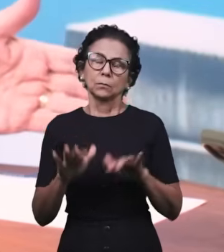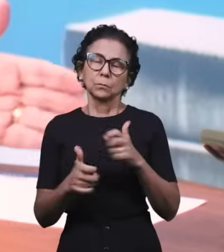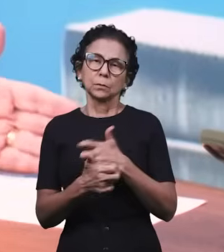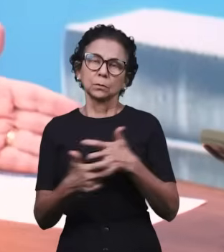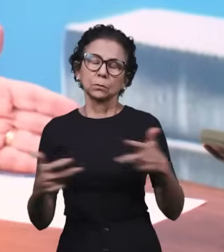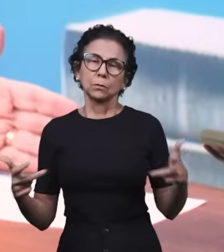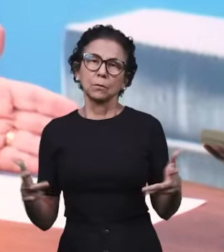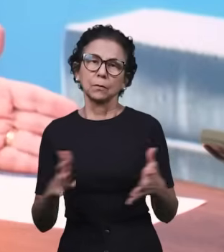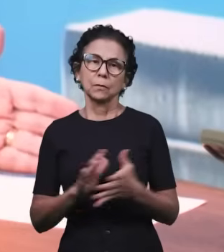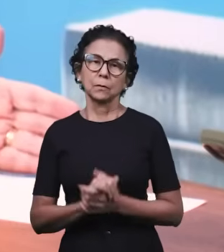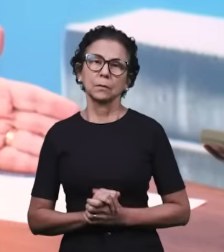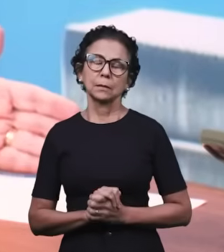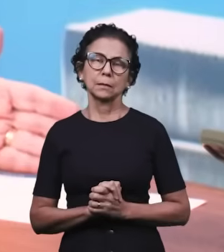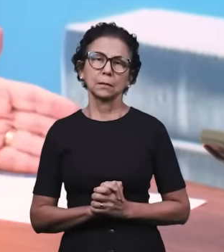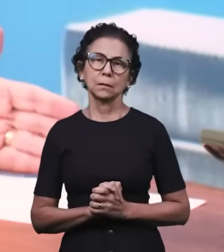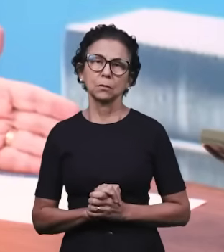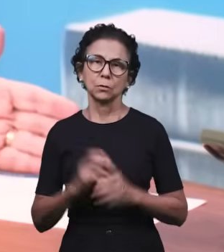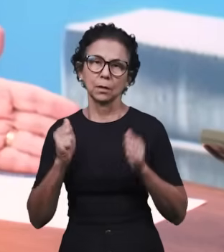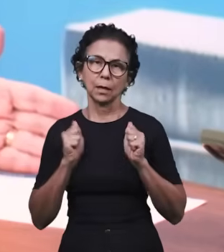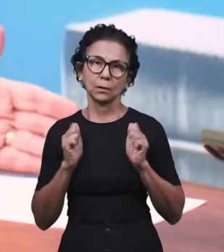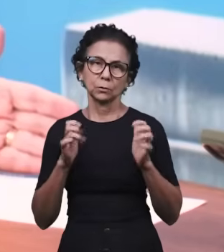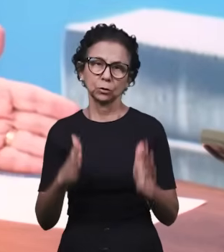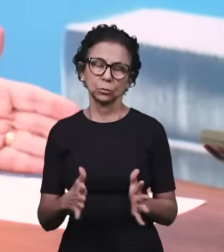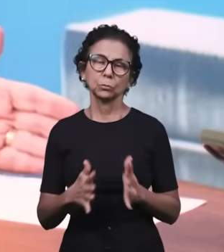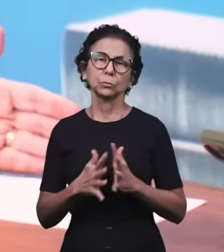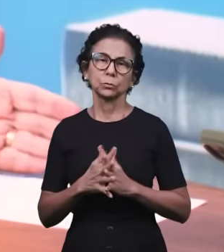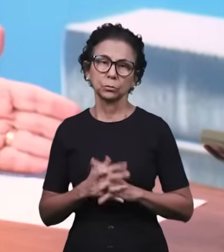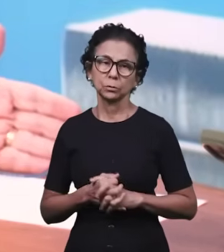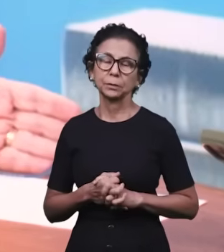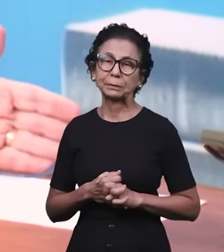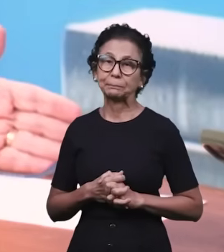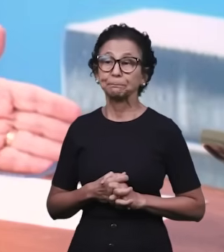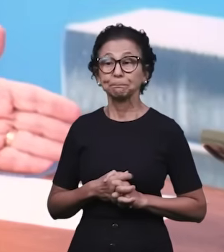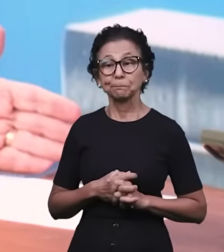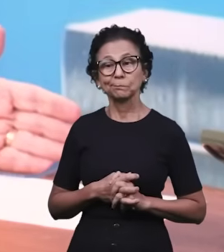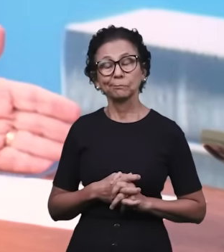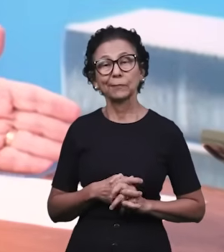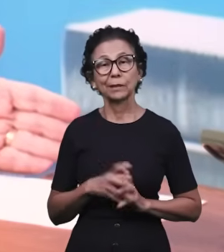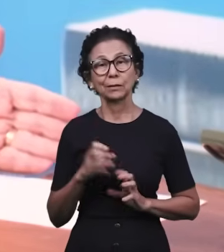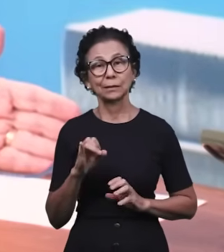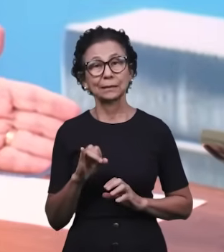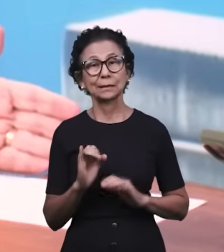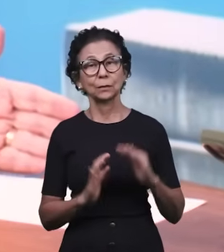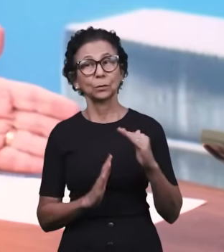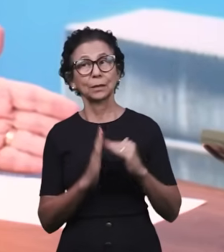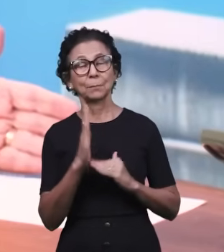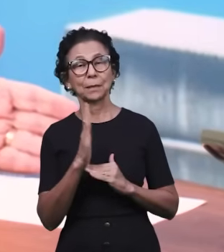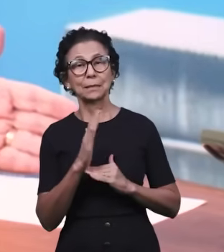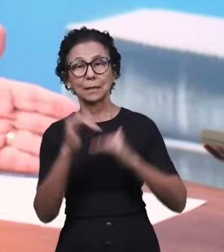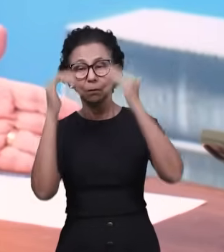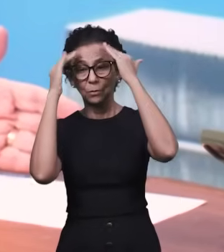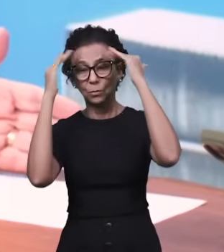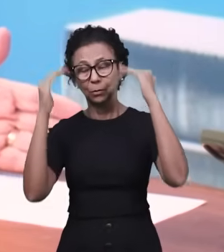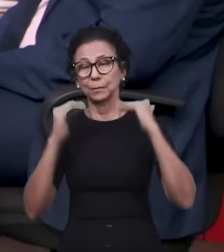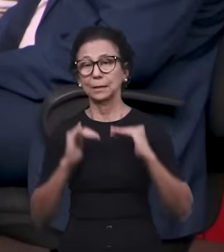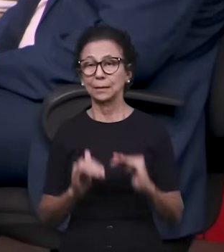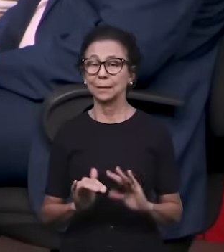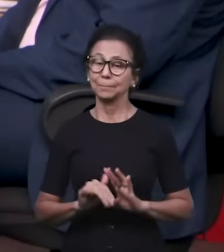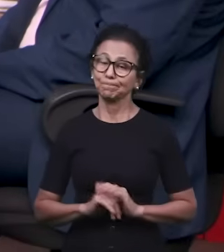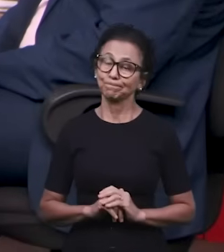o diaconato você está falando, aí nós sofreremos as consequências porque Deus não estará conosco nesse